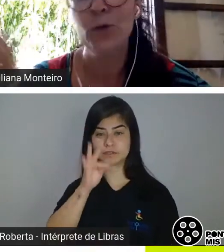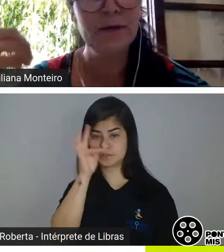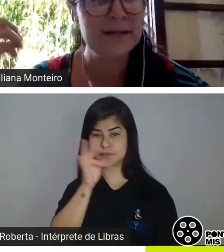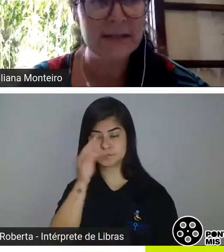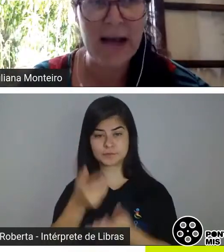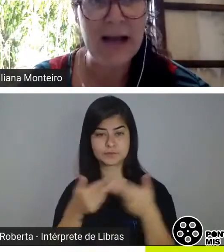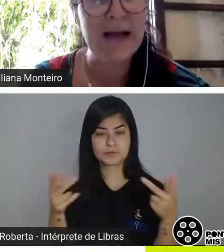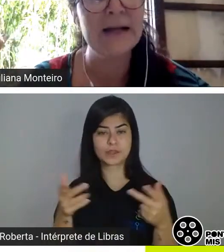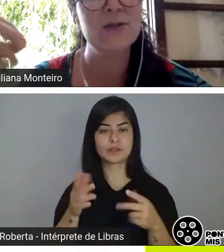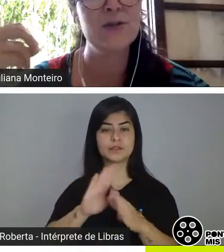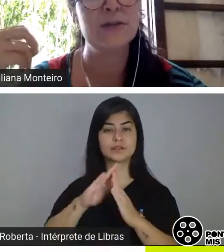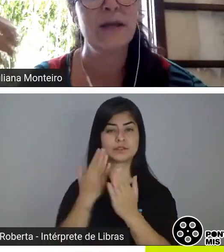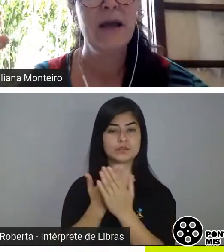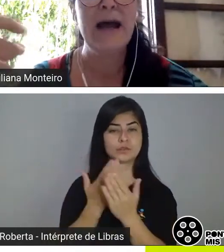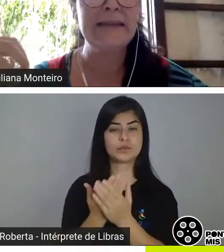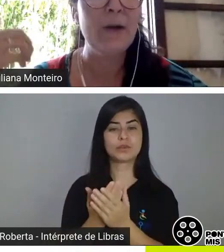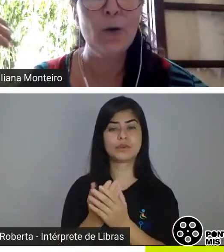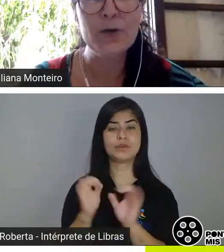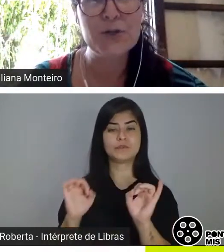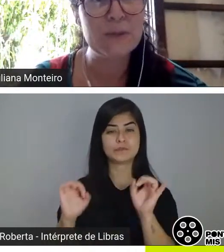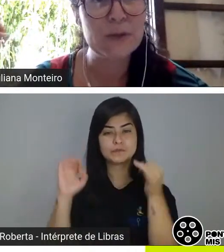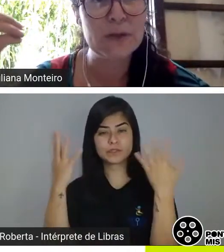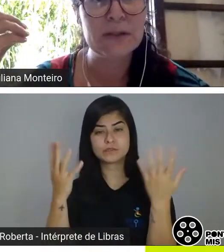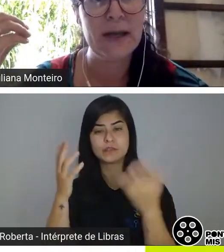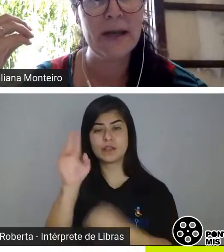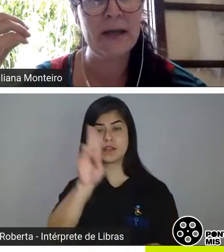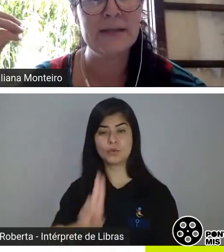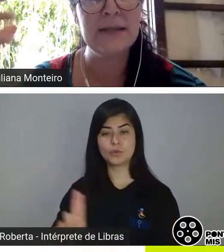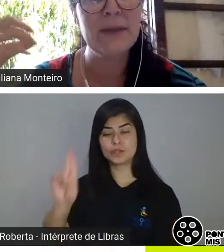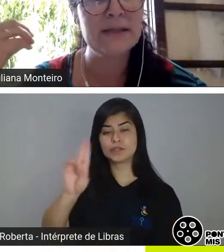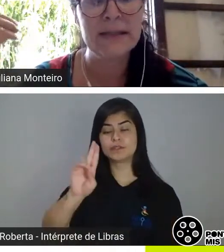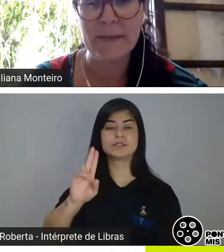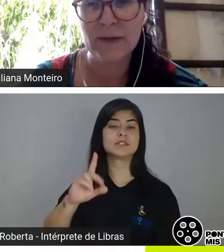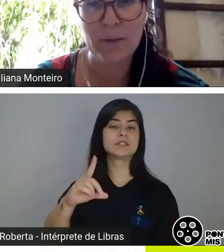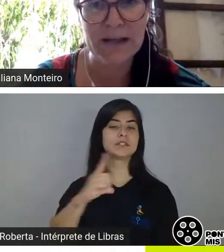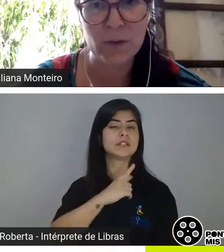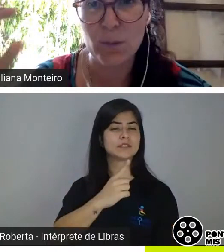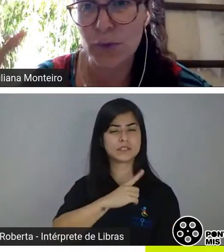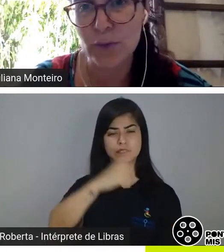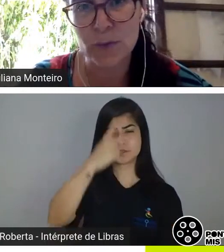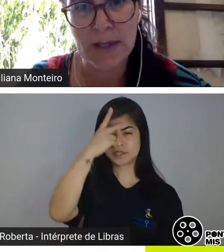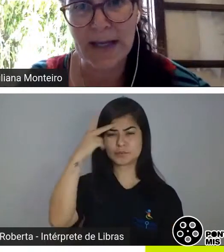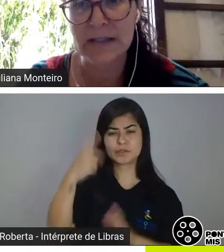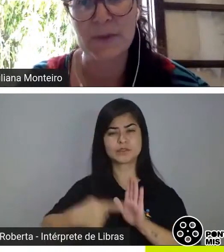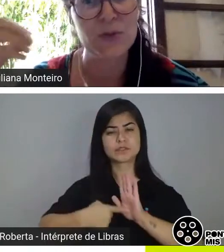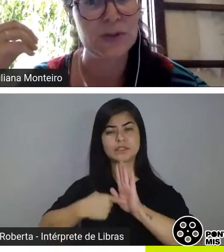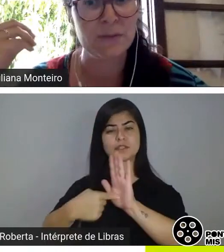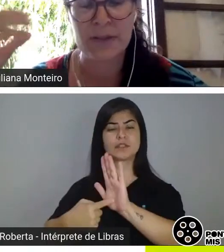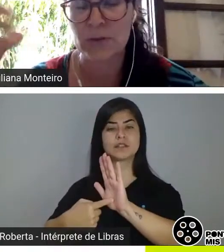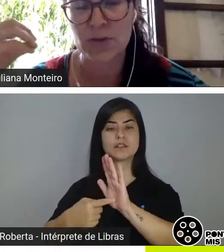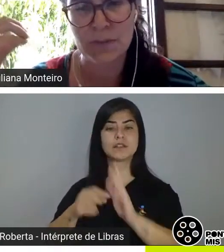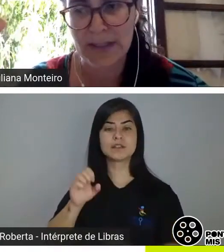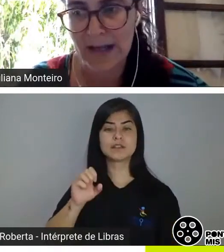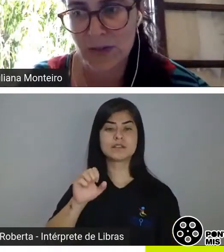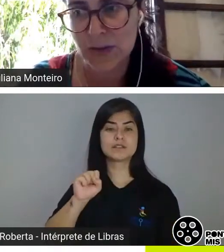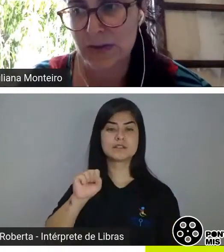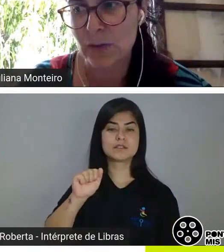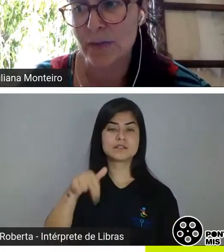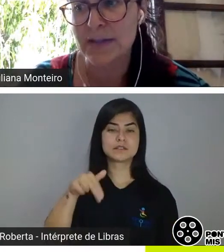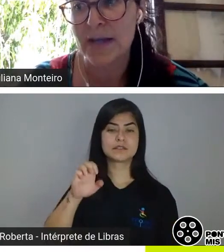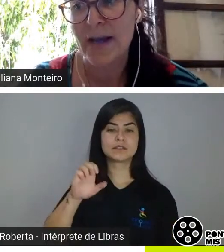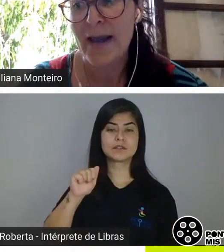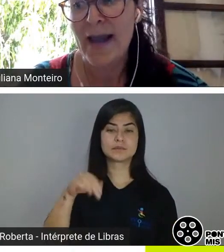em universidades, até hoje as pessoas exibem saneamento básico em muitos lugares para discutir